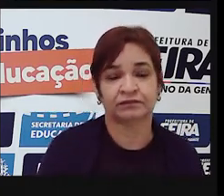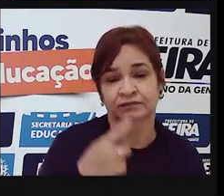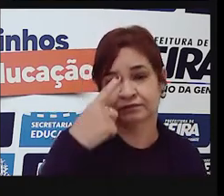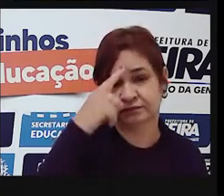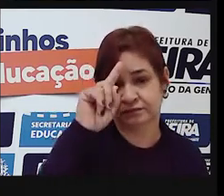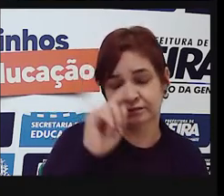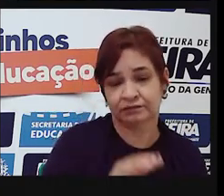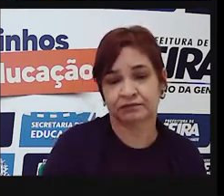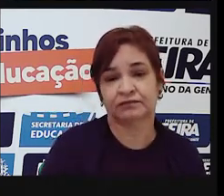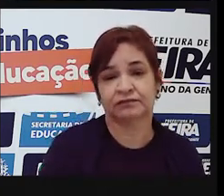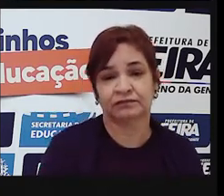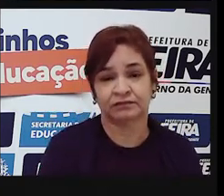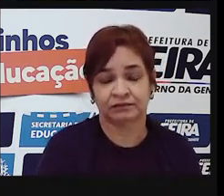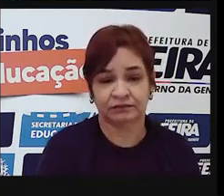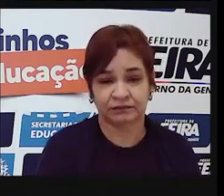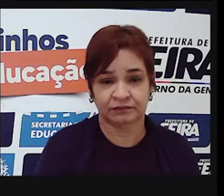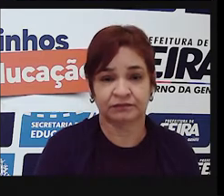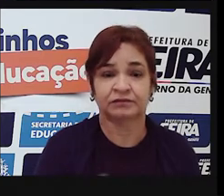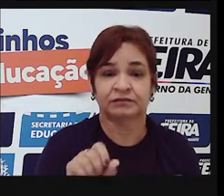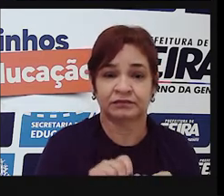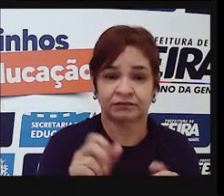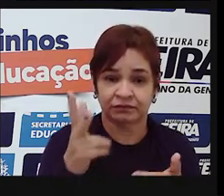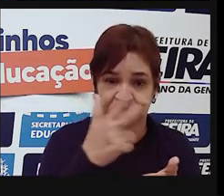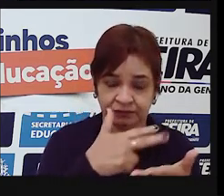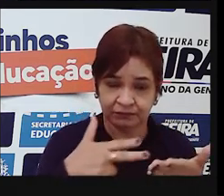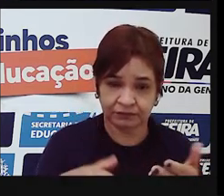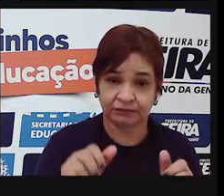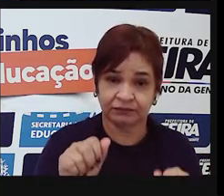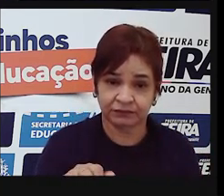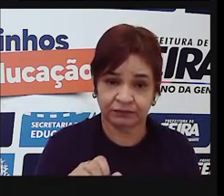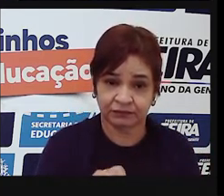são utilizados para fazer arte, né?